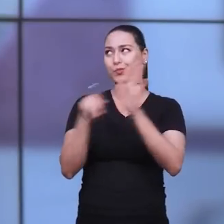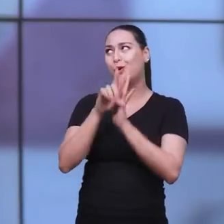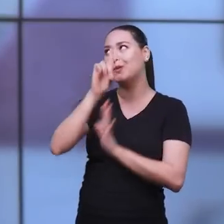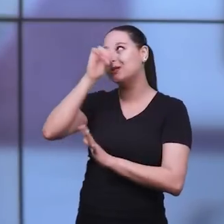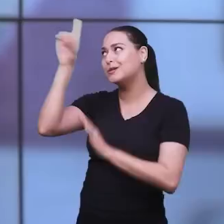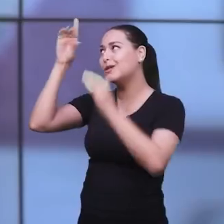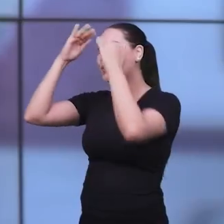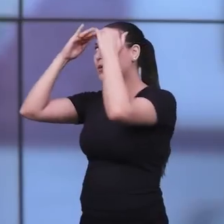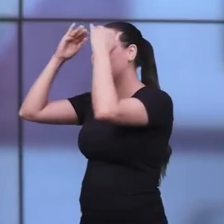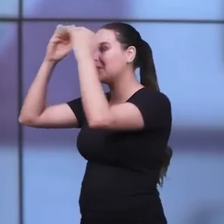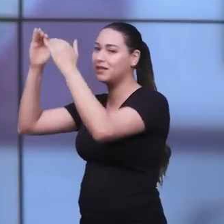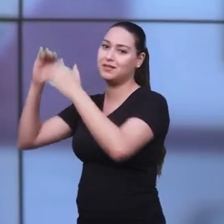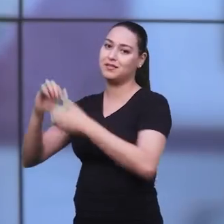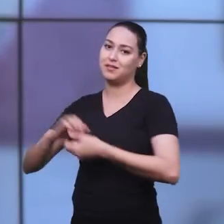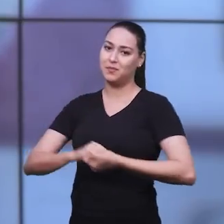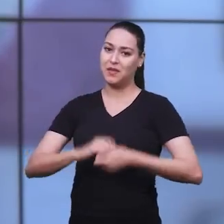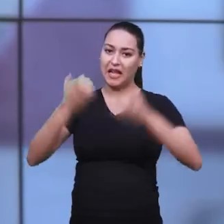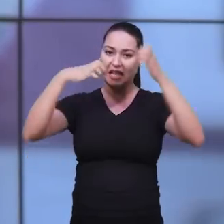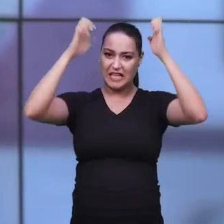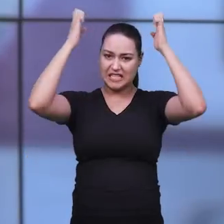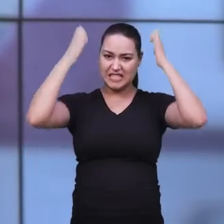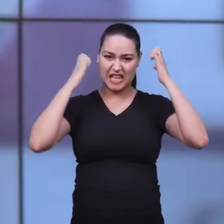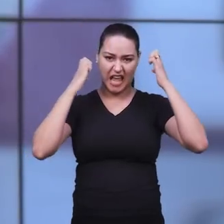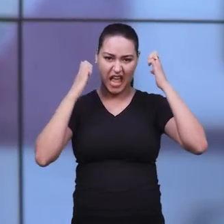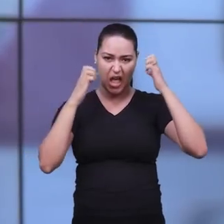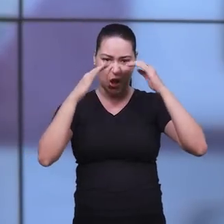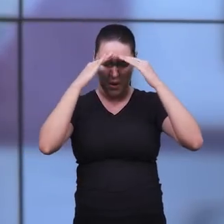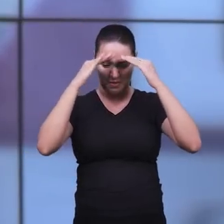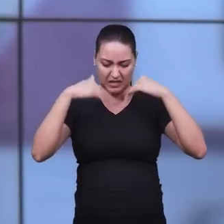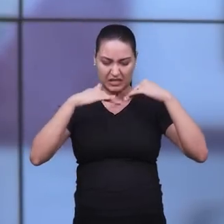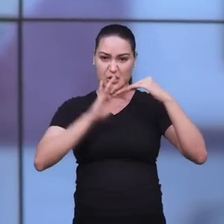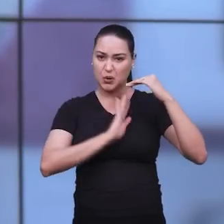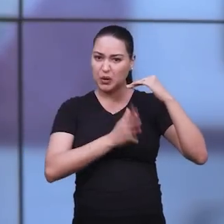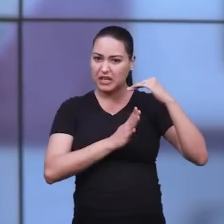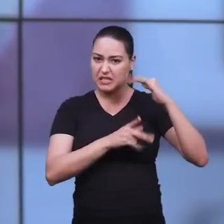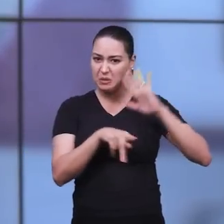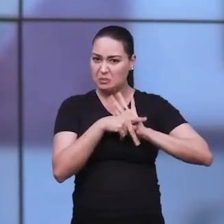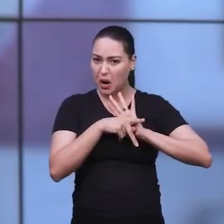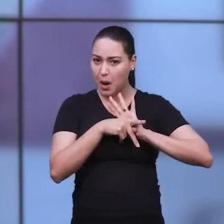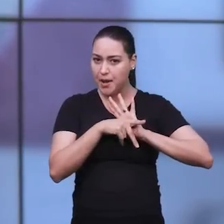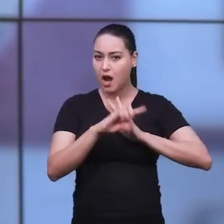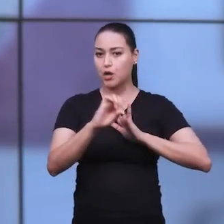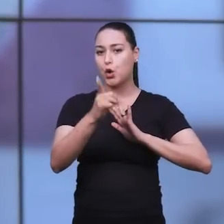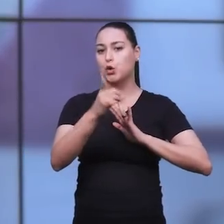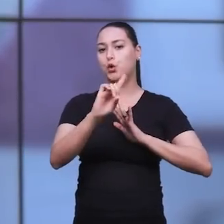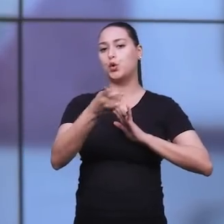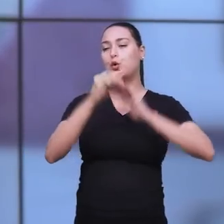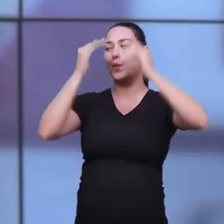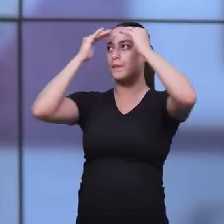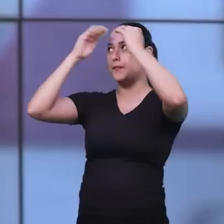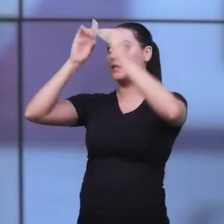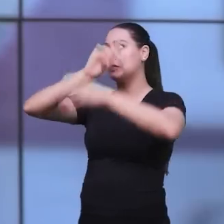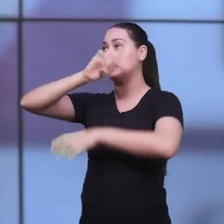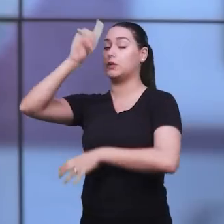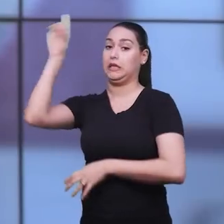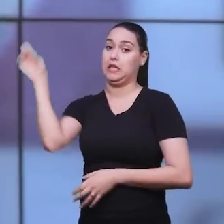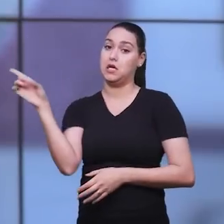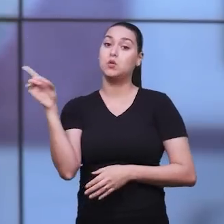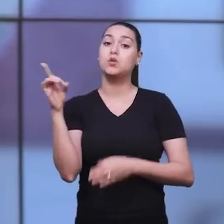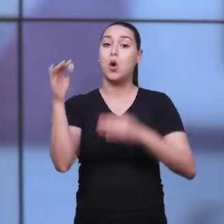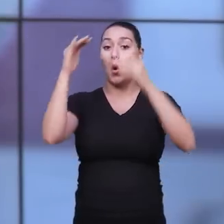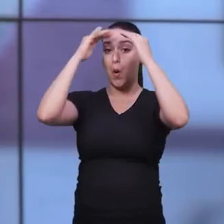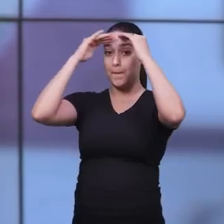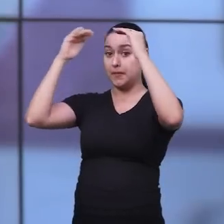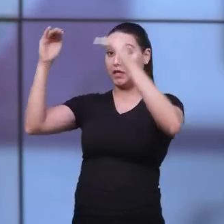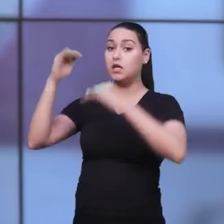própria vontade, mas a do Senhor. Esther não ouviu o coração. Em diferentes situações, com insegurança e